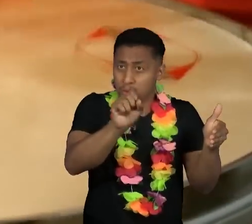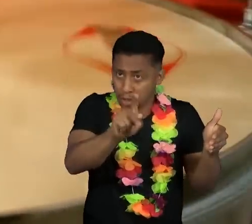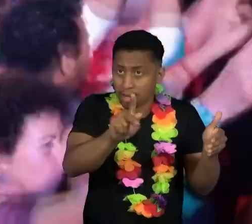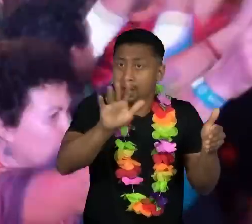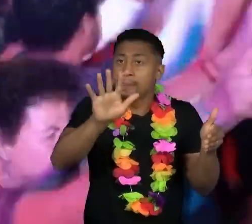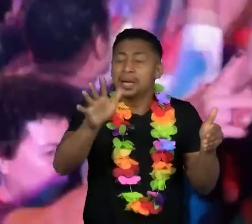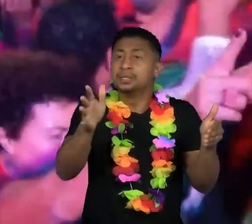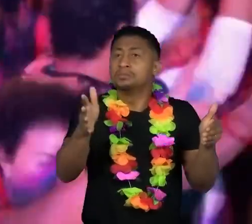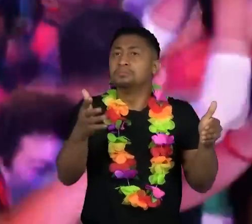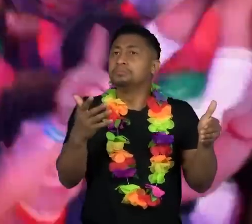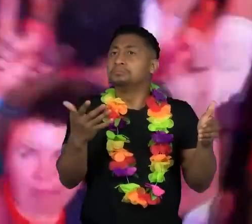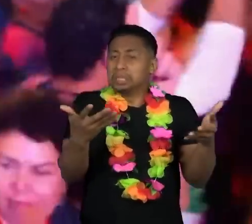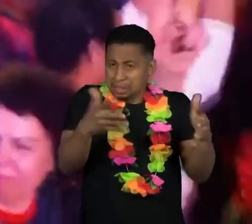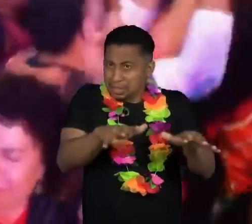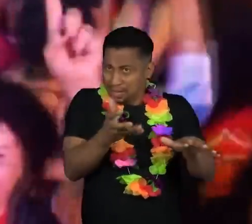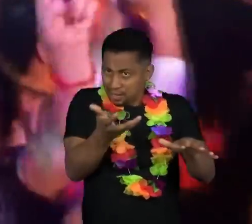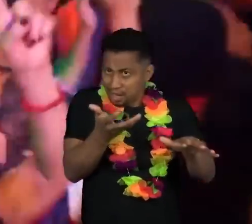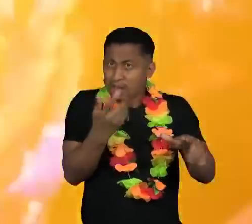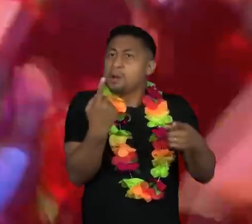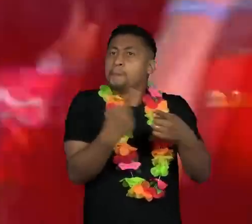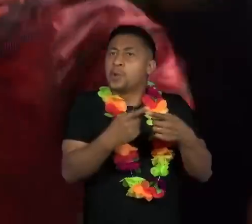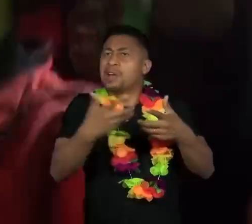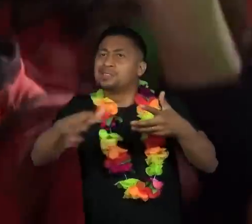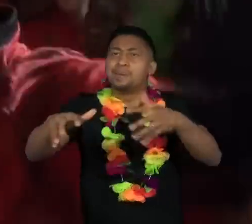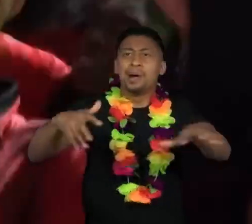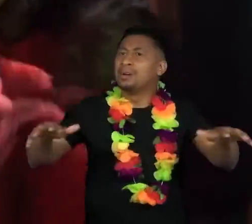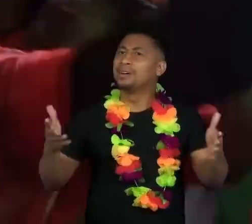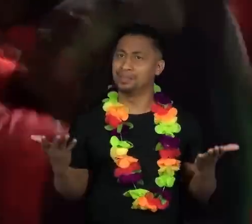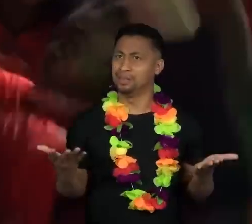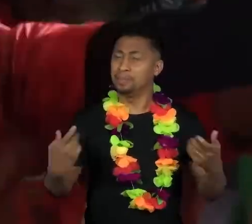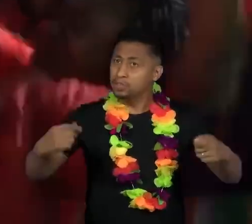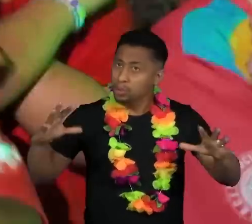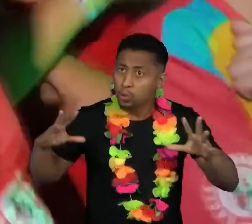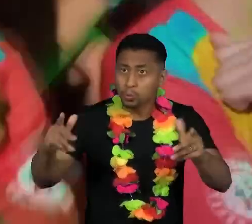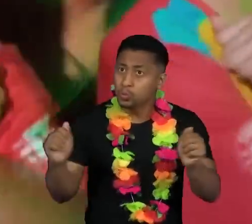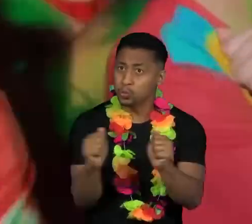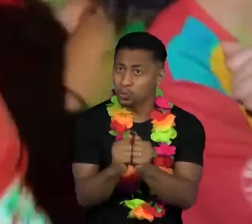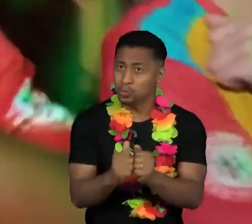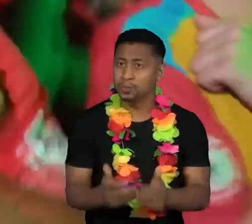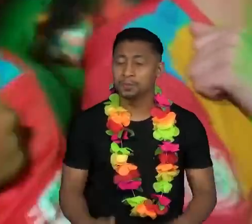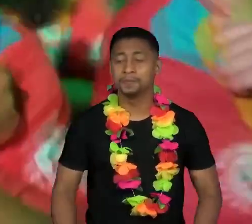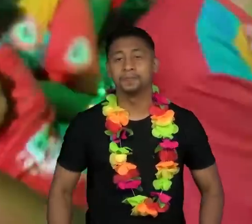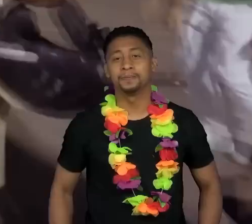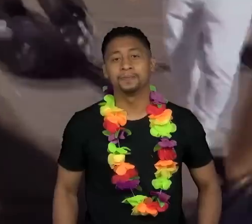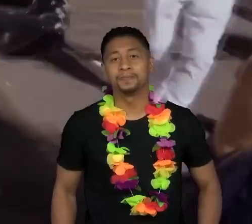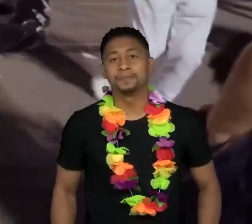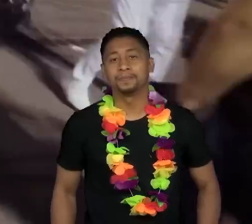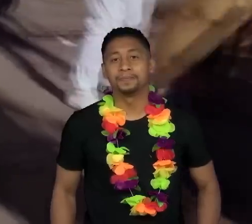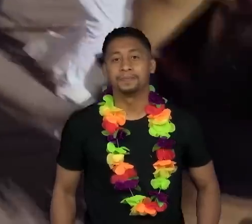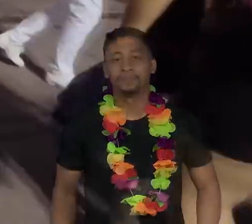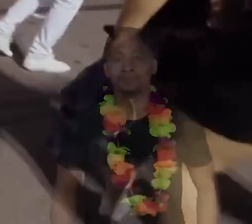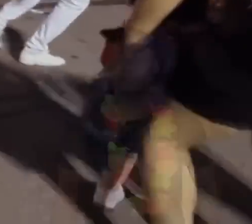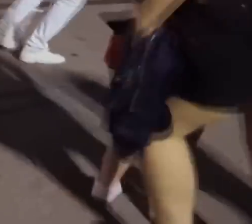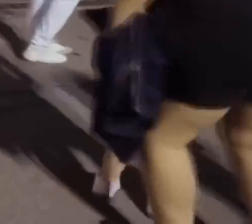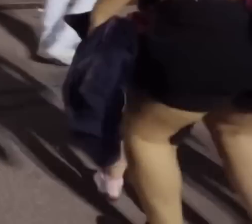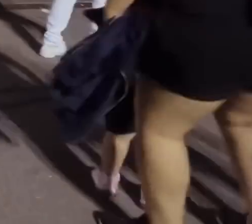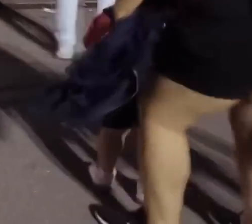você tá separando? Tem que ser todo mundo junto. É preta sua armadura, tem uma